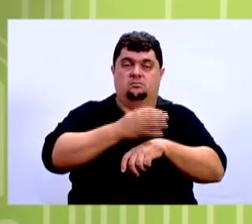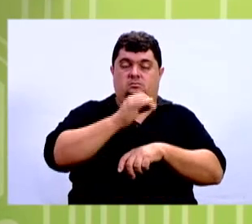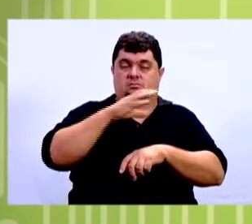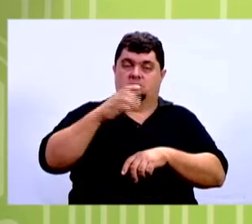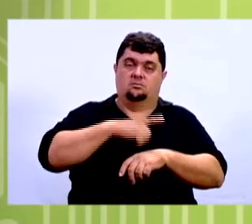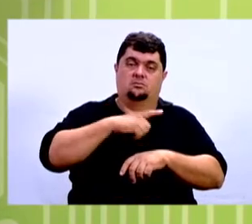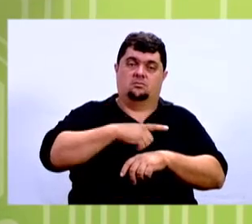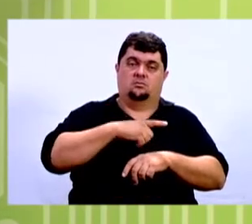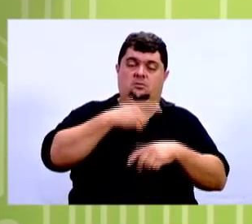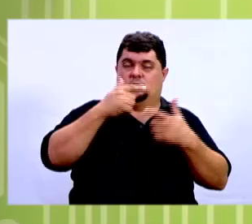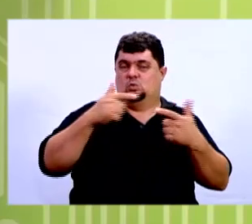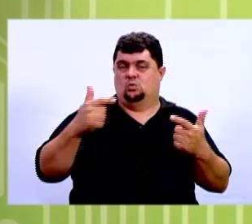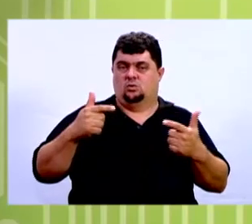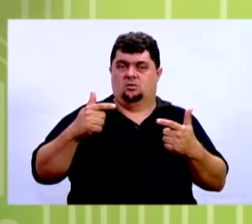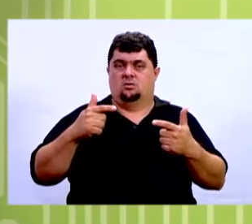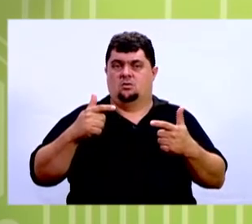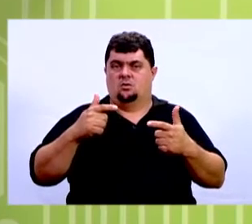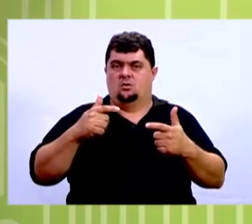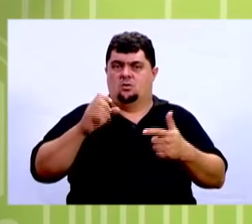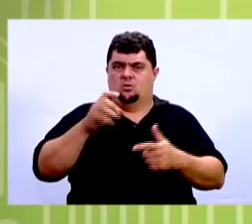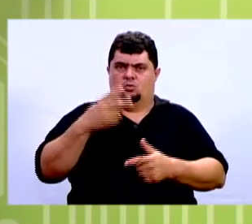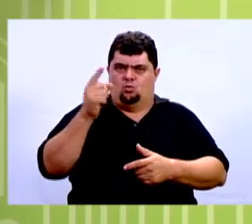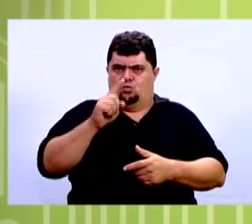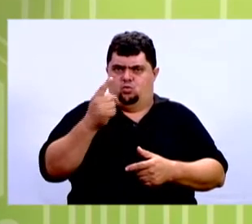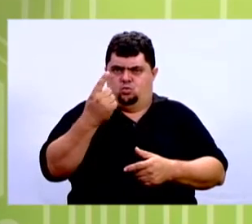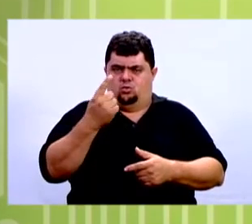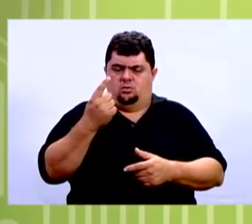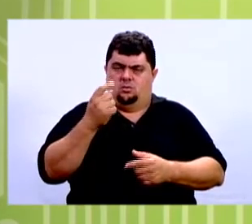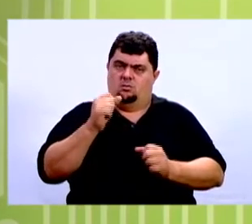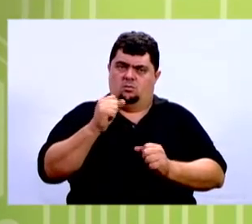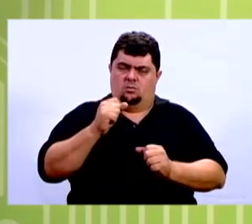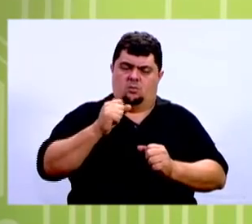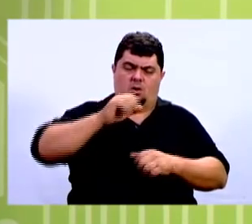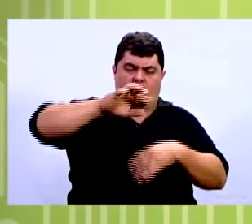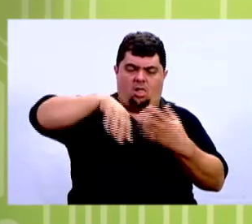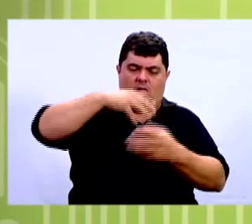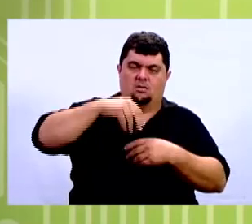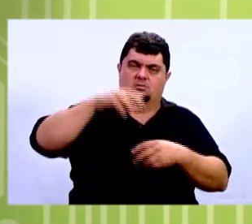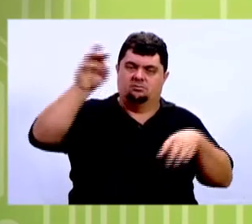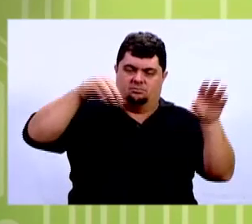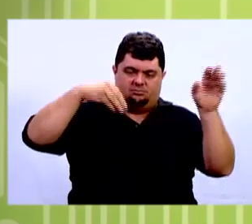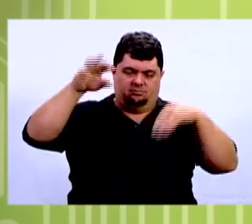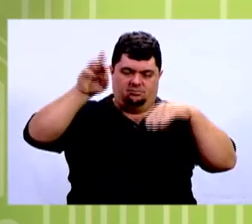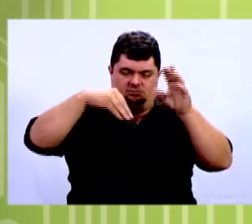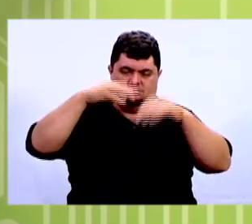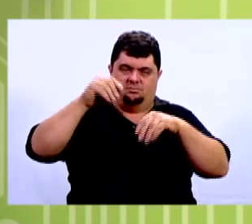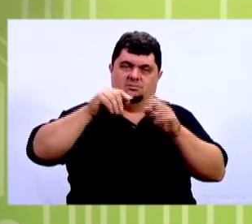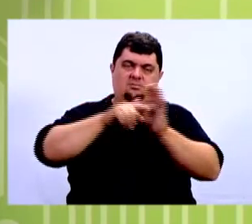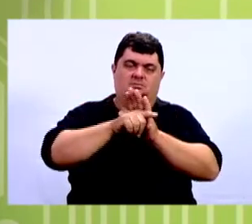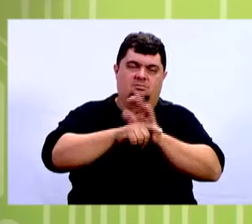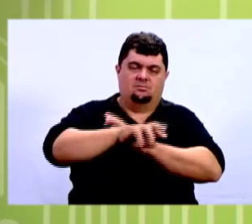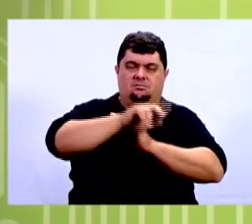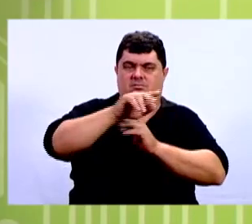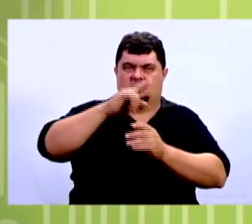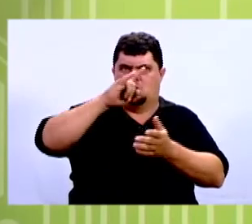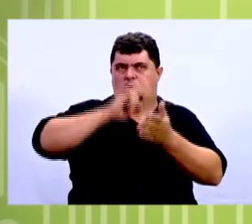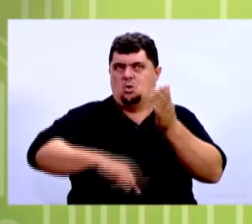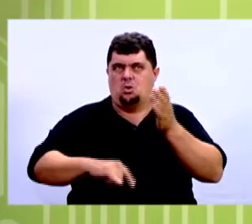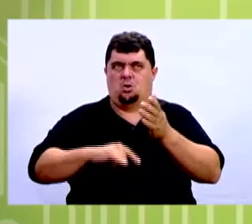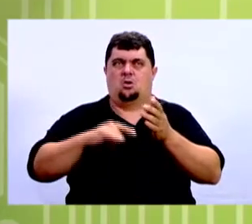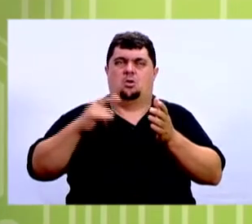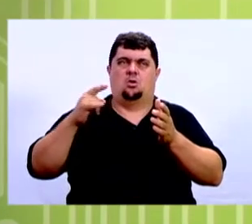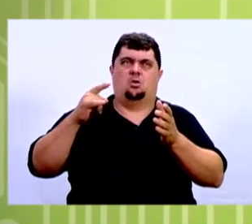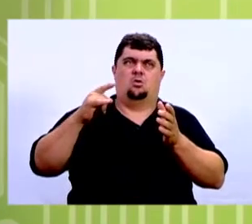pesquisação não significa que eu devo usar só uma. Pelo contrário, eu posso utilizar várias delas. Eu posso utilizar documental,